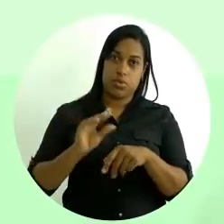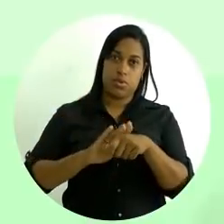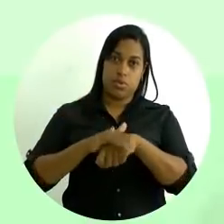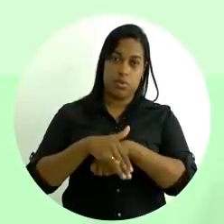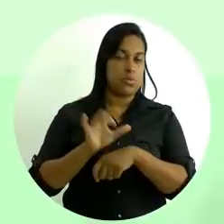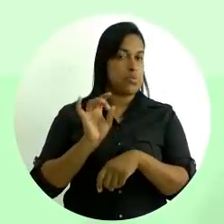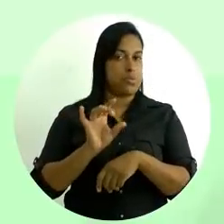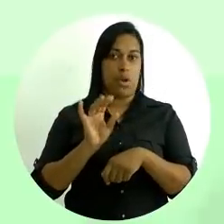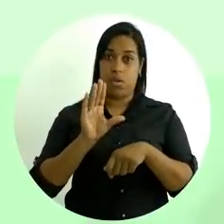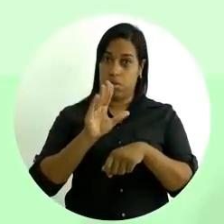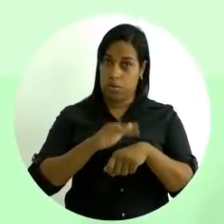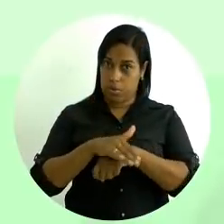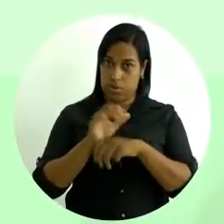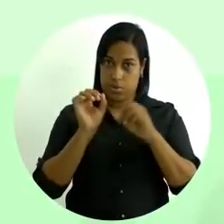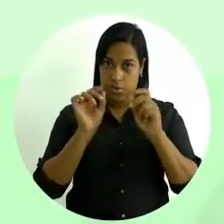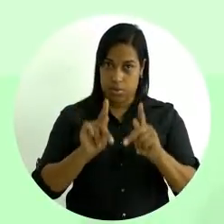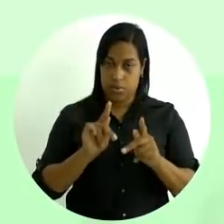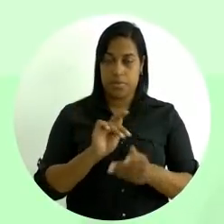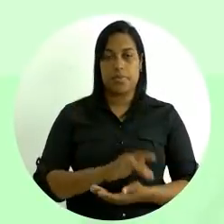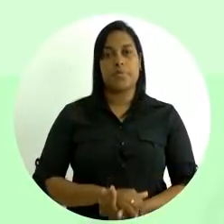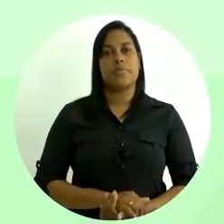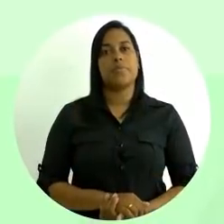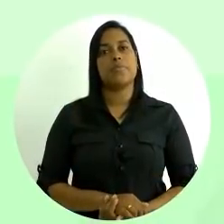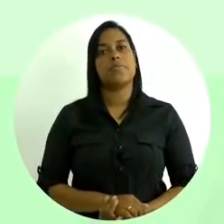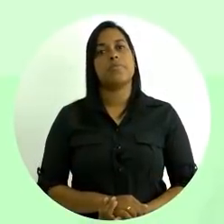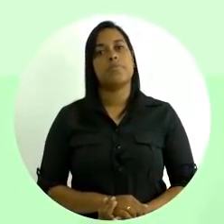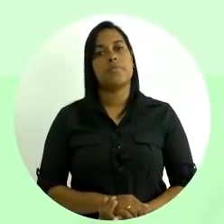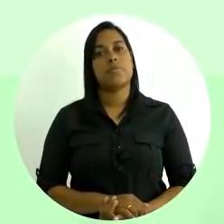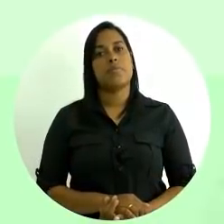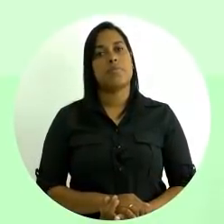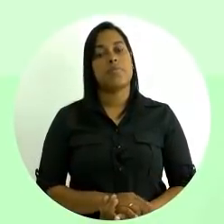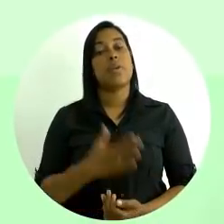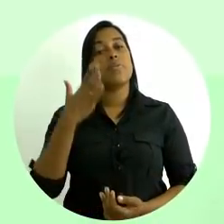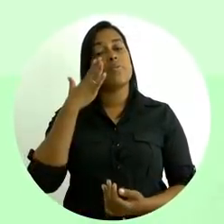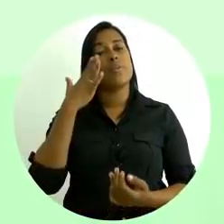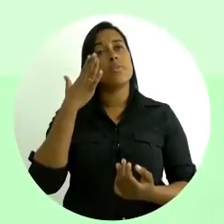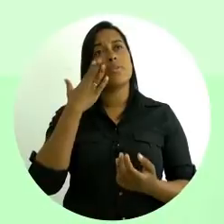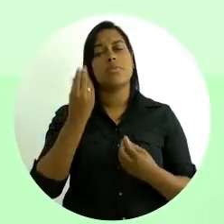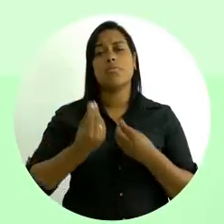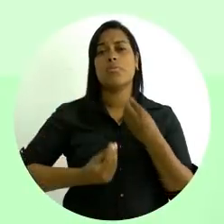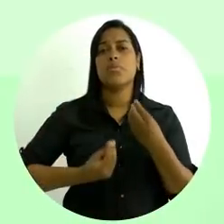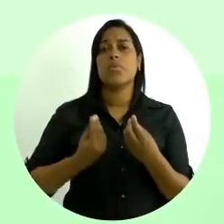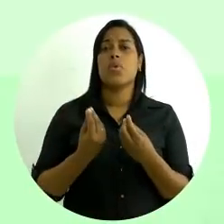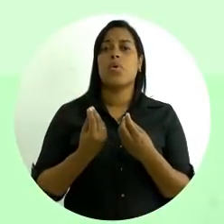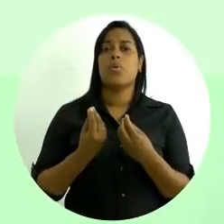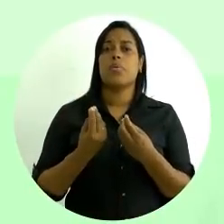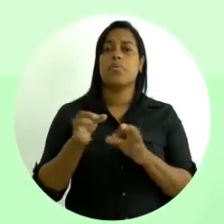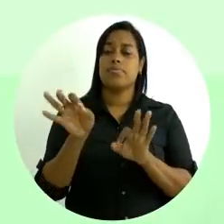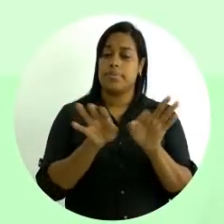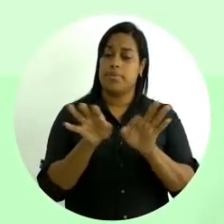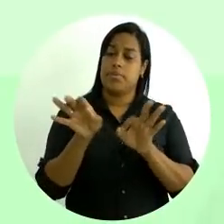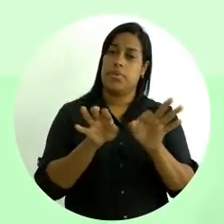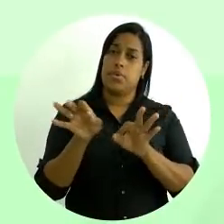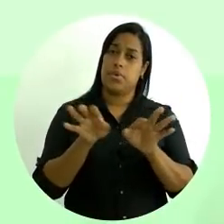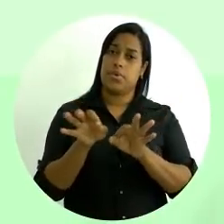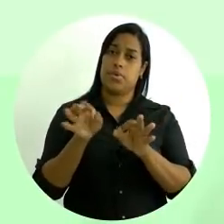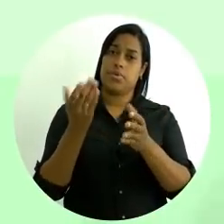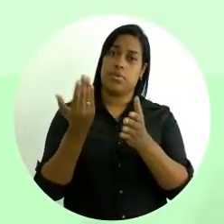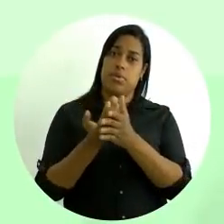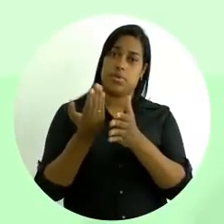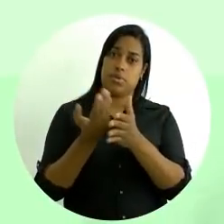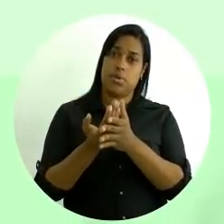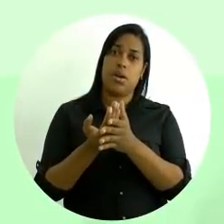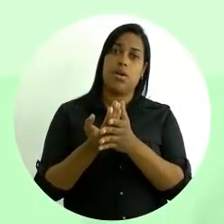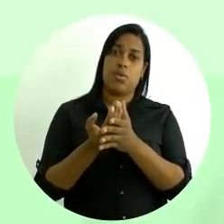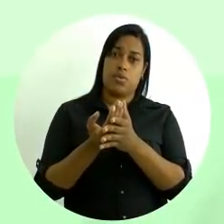à noite, apenas à noite, ok? Então, a partir daí a gente vai entender como se divide essa